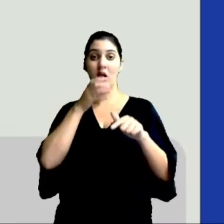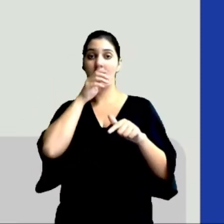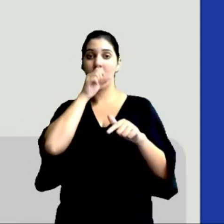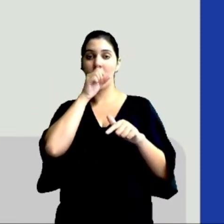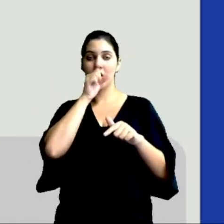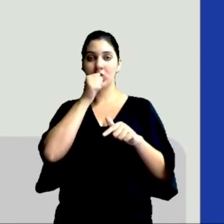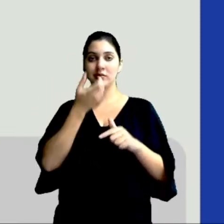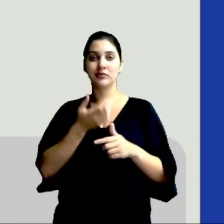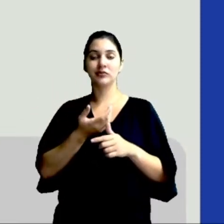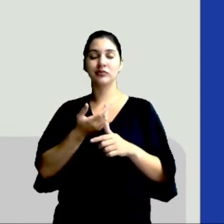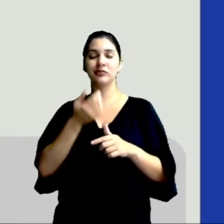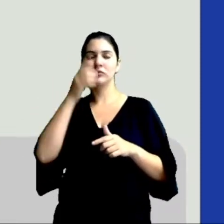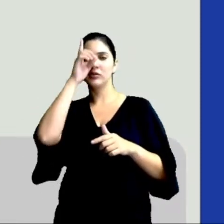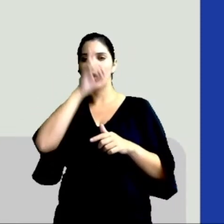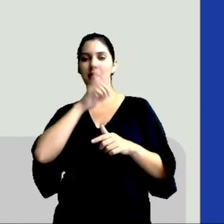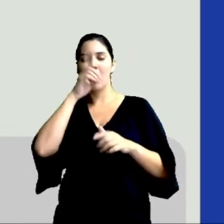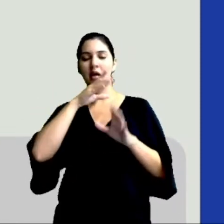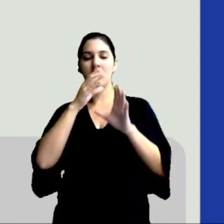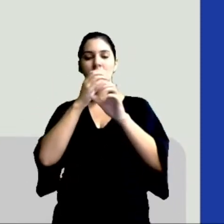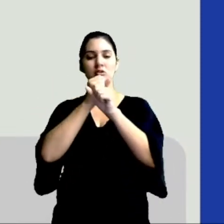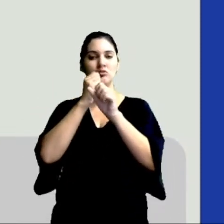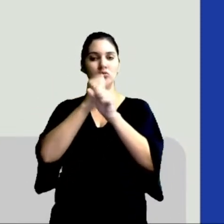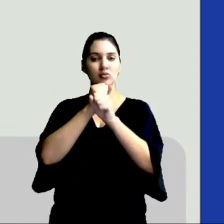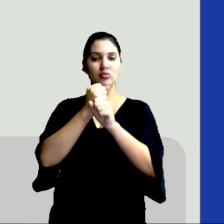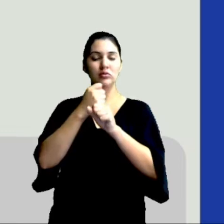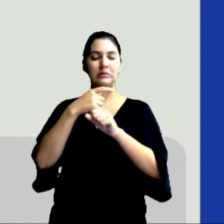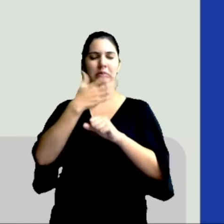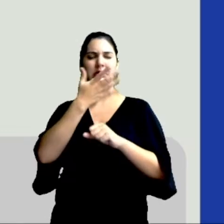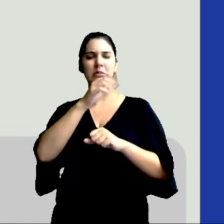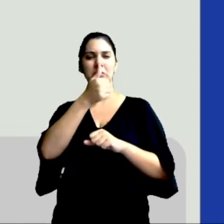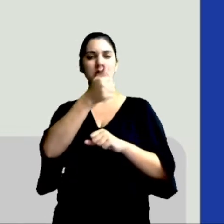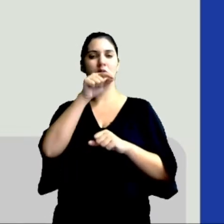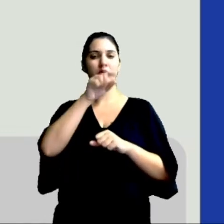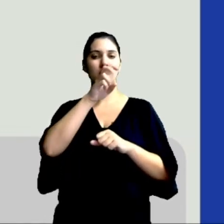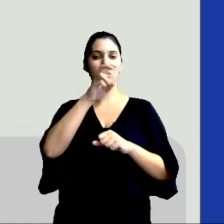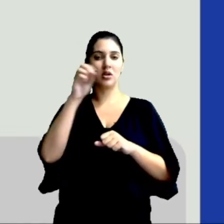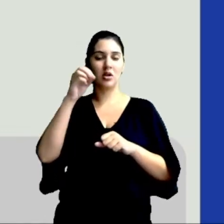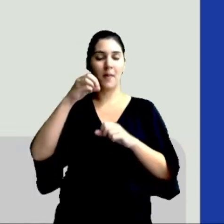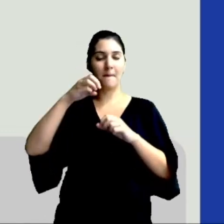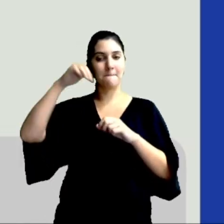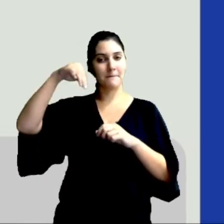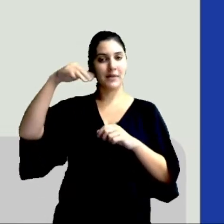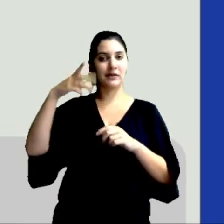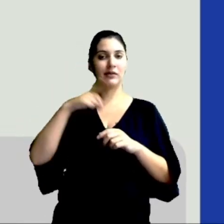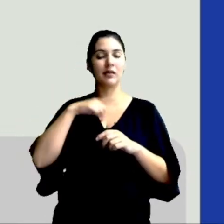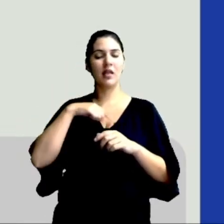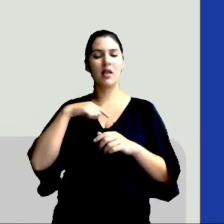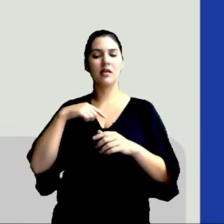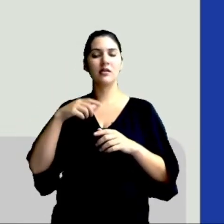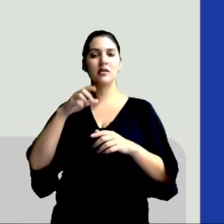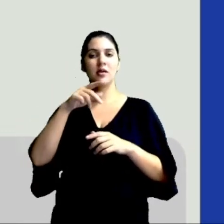num tom de amarelo mais escuro, a 1.500 metros. E nós vamos ter as planícies, que são